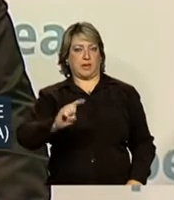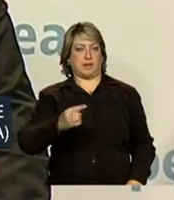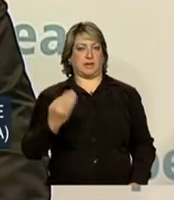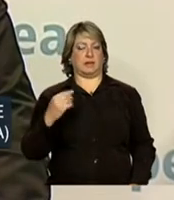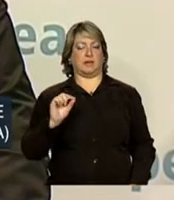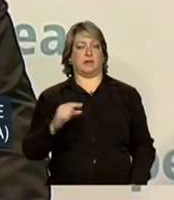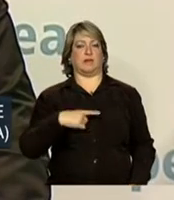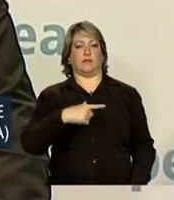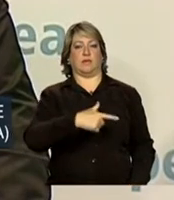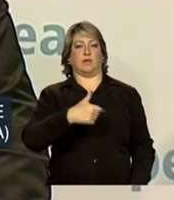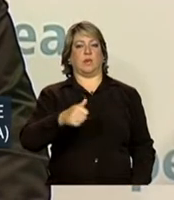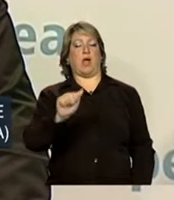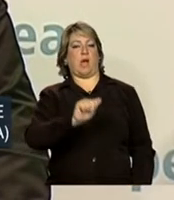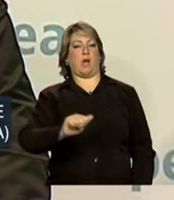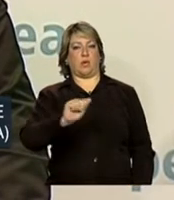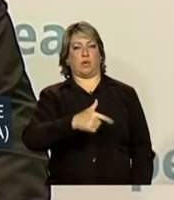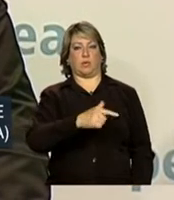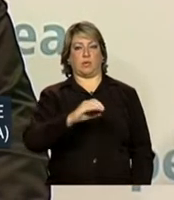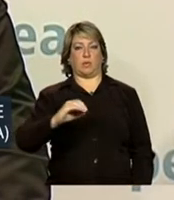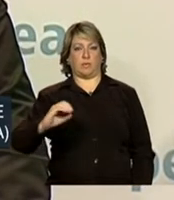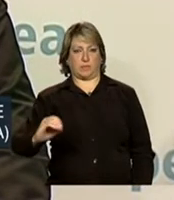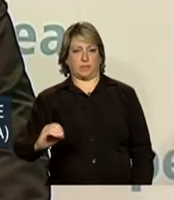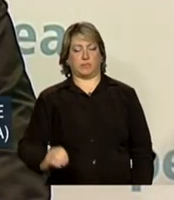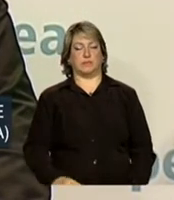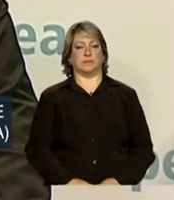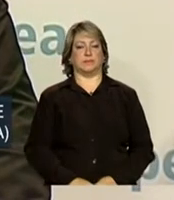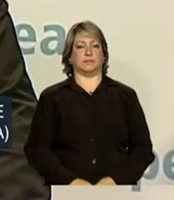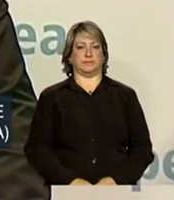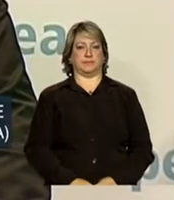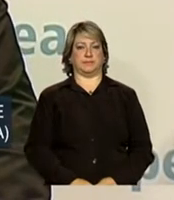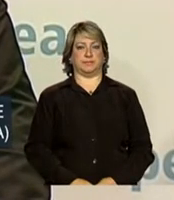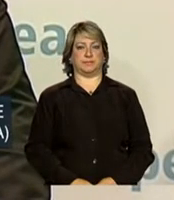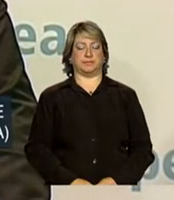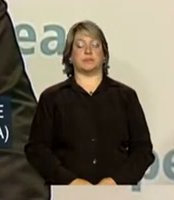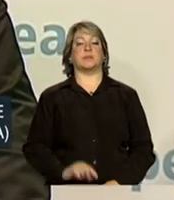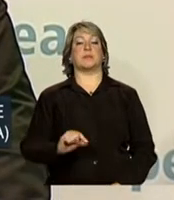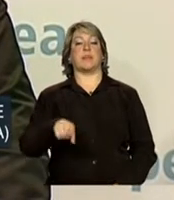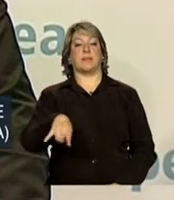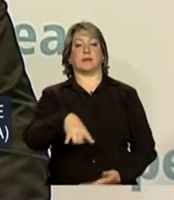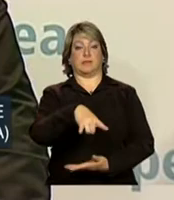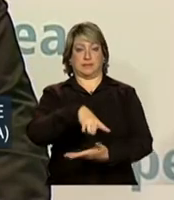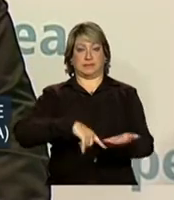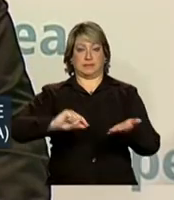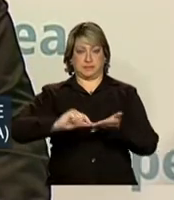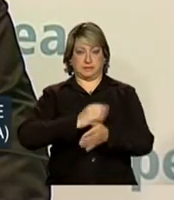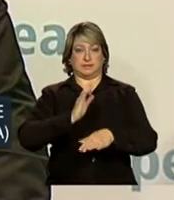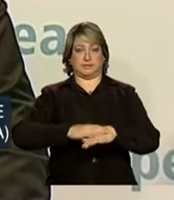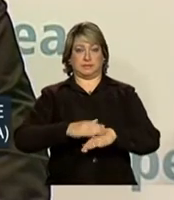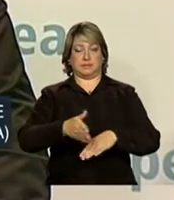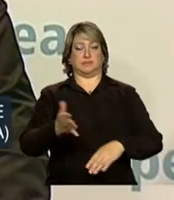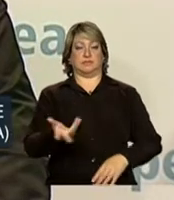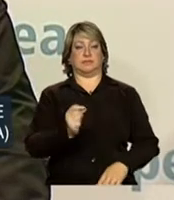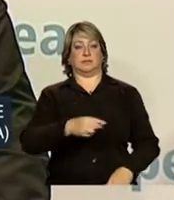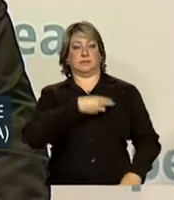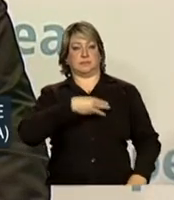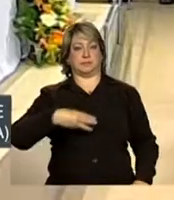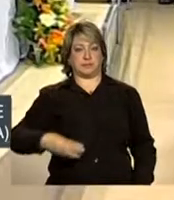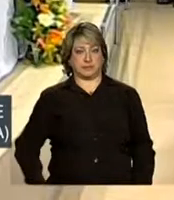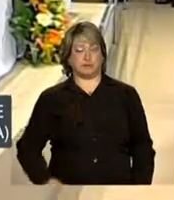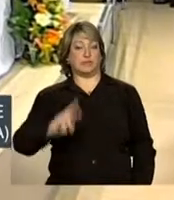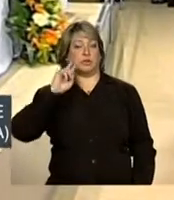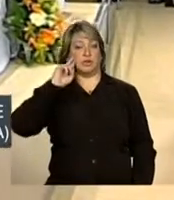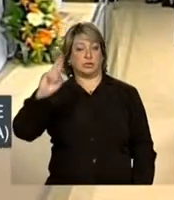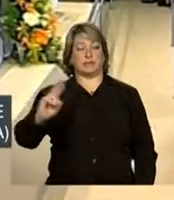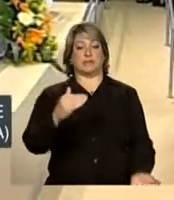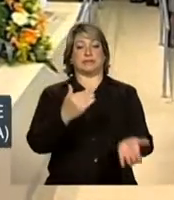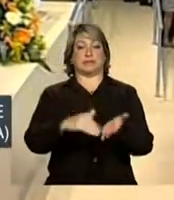em 21 de agosto de 2000. O termo é assinado pelo Excelentíssimo Senhor Ministro de Estado, chefe